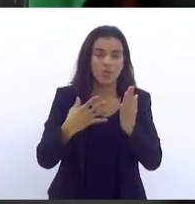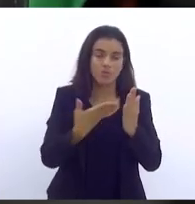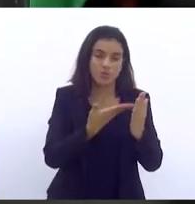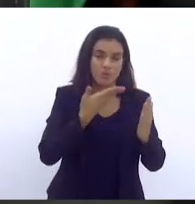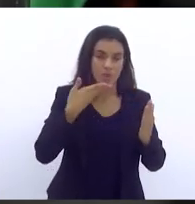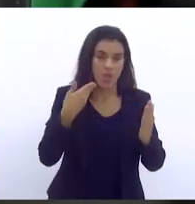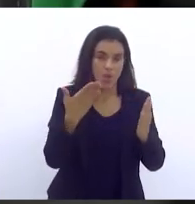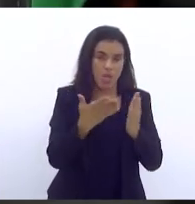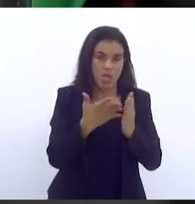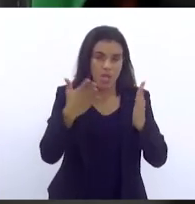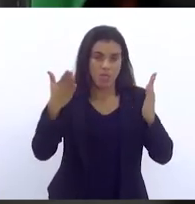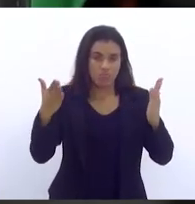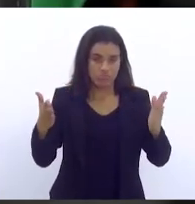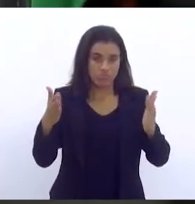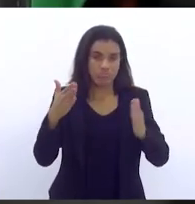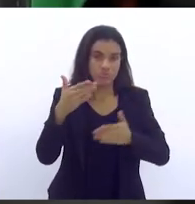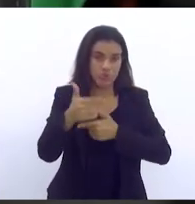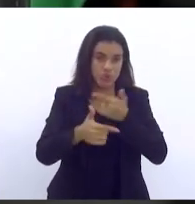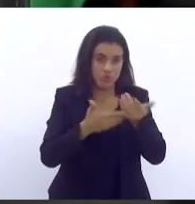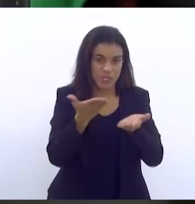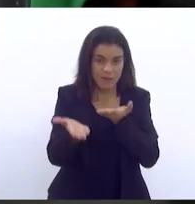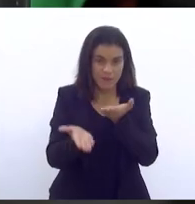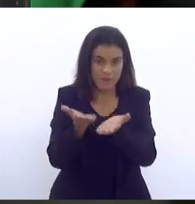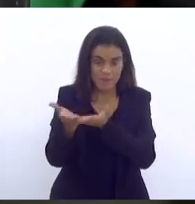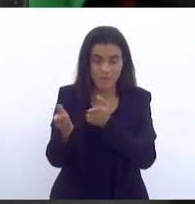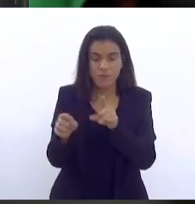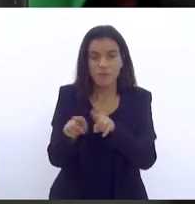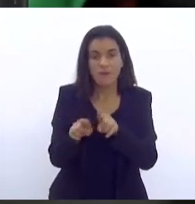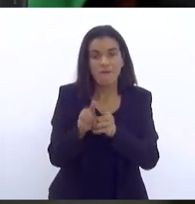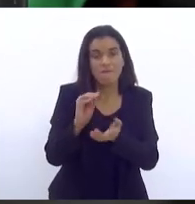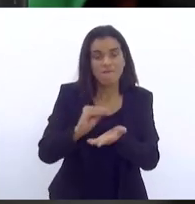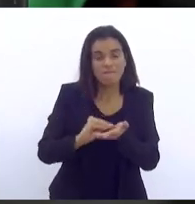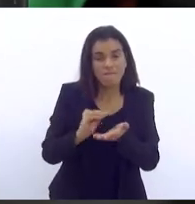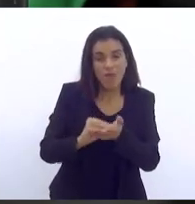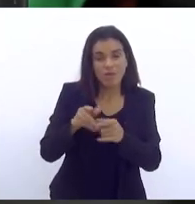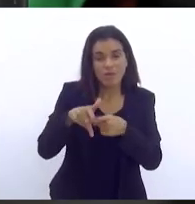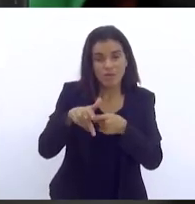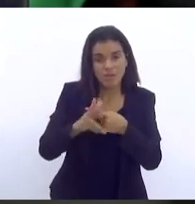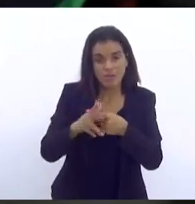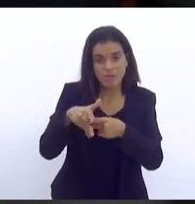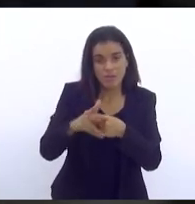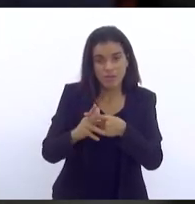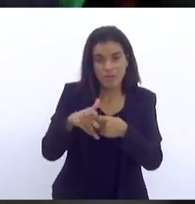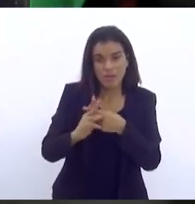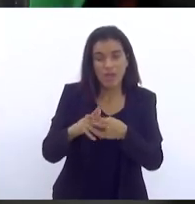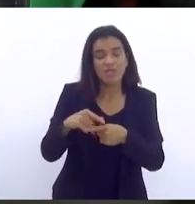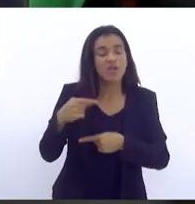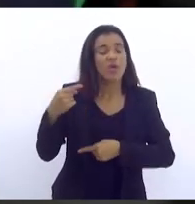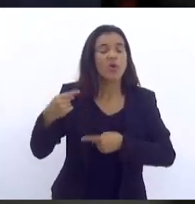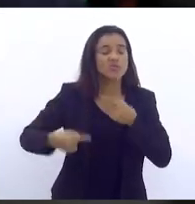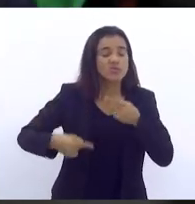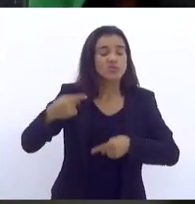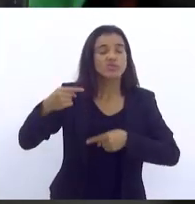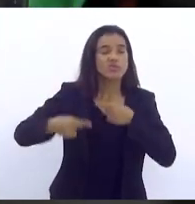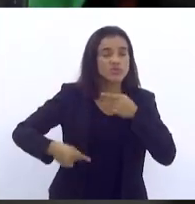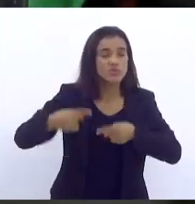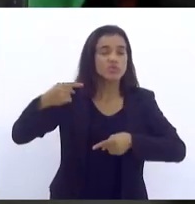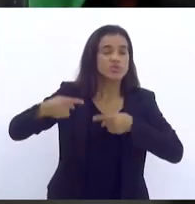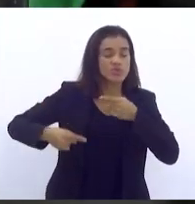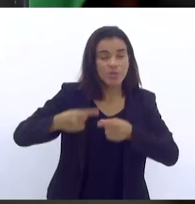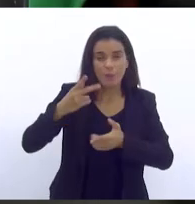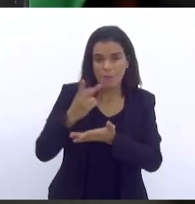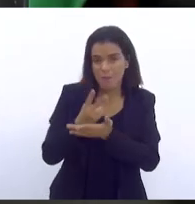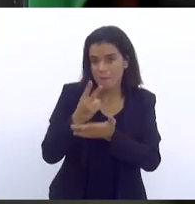porque sem expansão do serviço e sem a manutenção do mesmo nós vamos tá discutindo sempre sobre a mesma